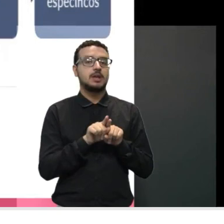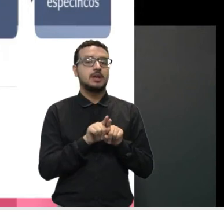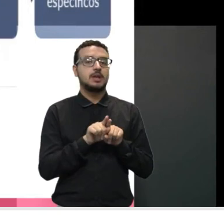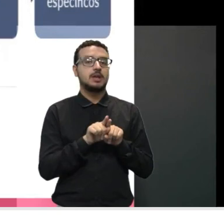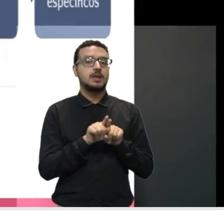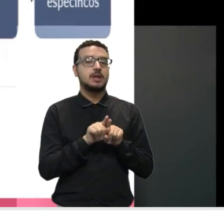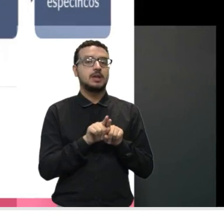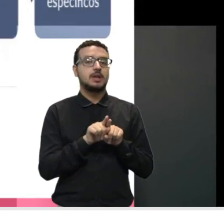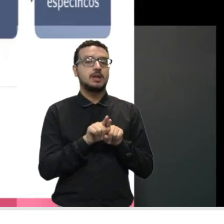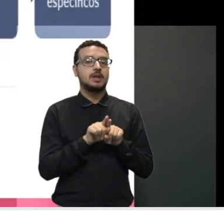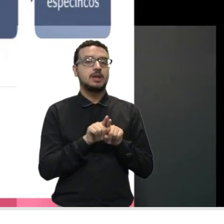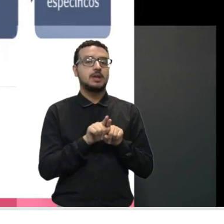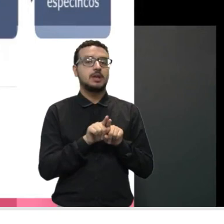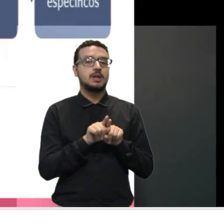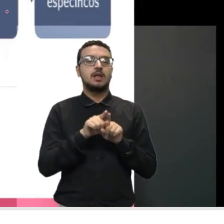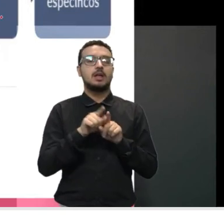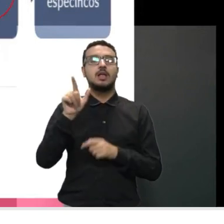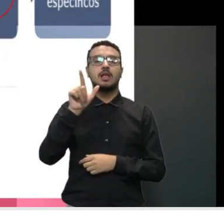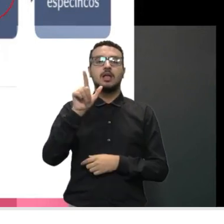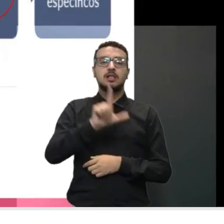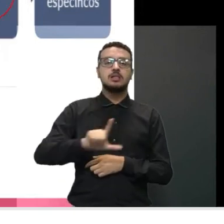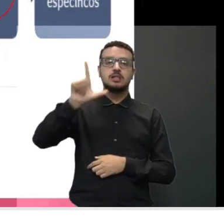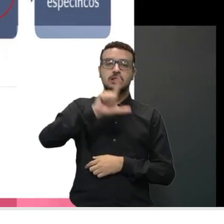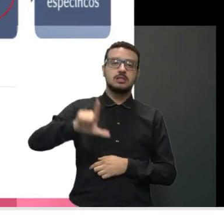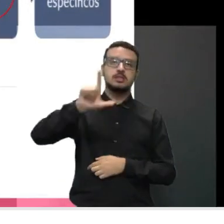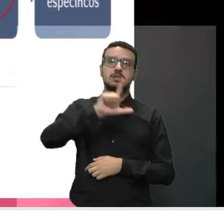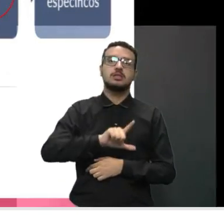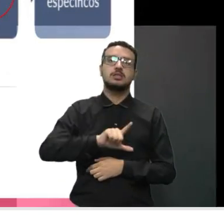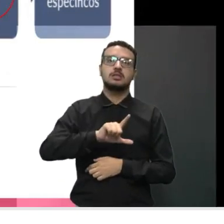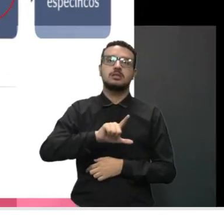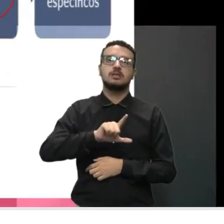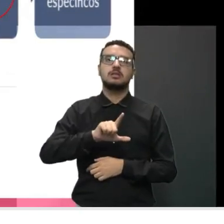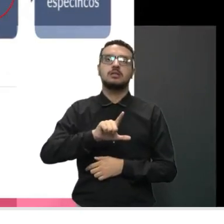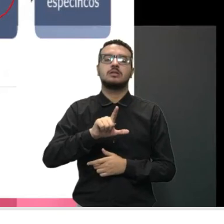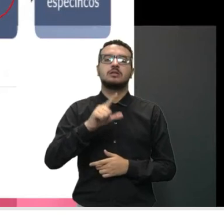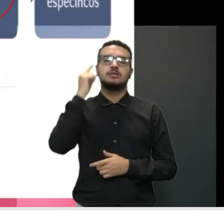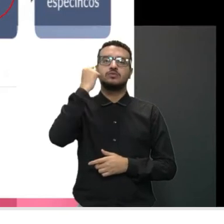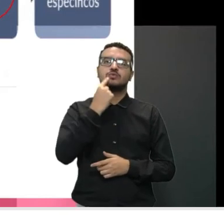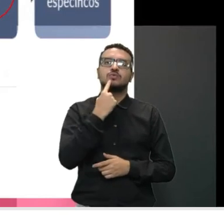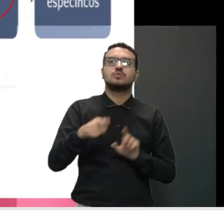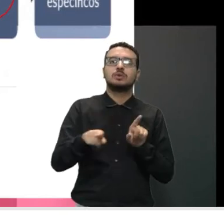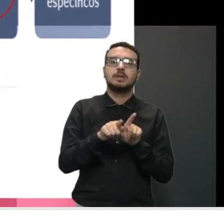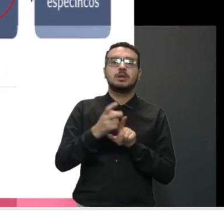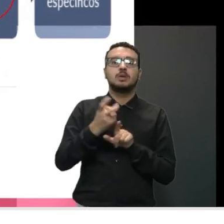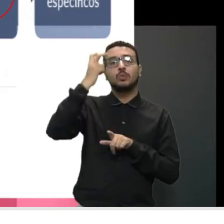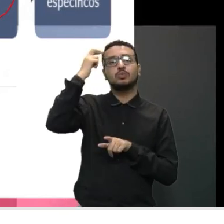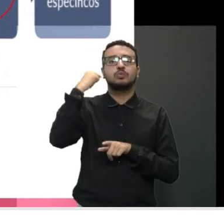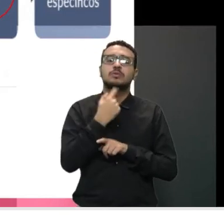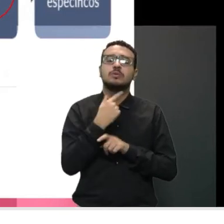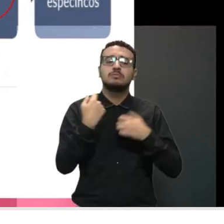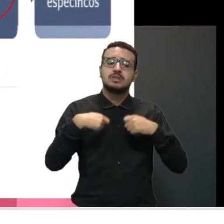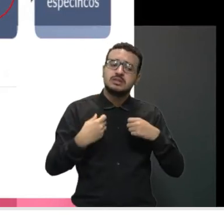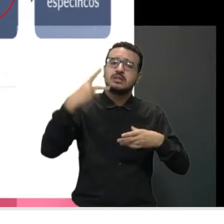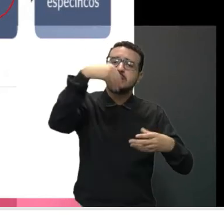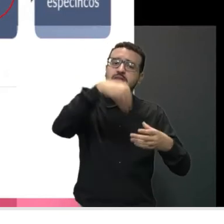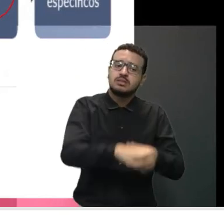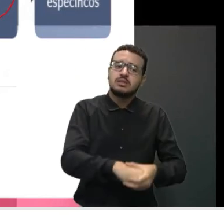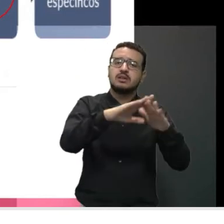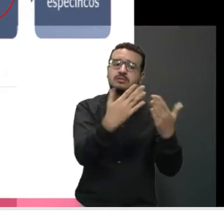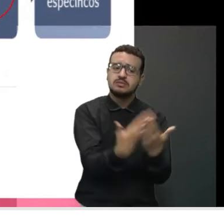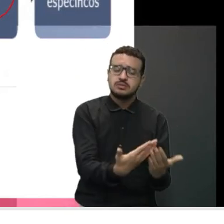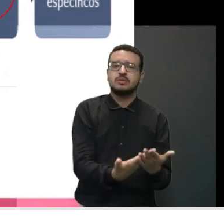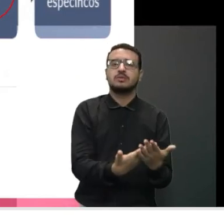o ambiente escolar, tá? Nas próximas aulas nós vamos ver que a cultura, principalmente alguns artefatos dela. Materiais